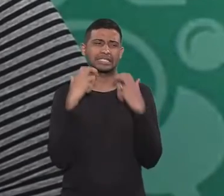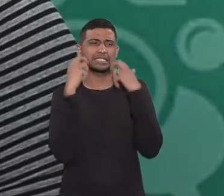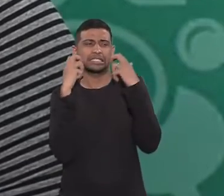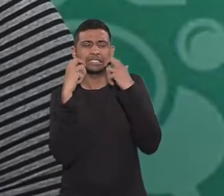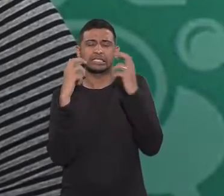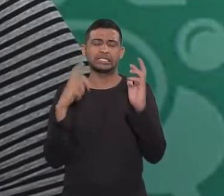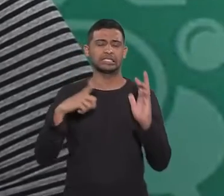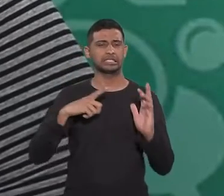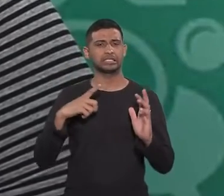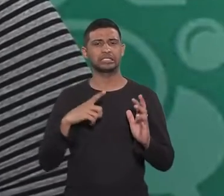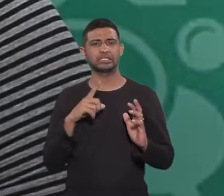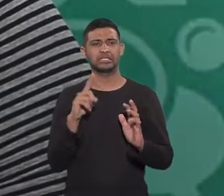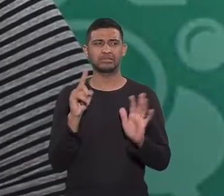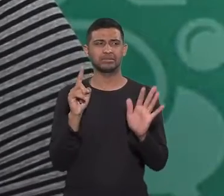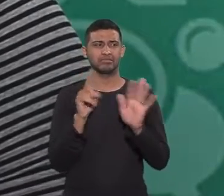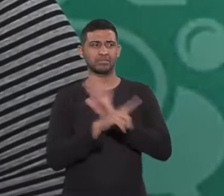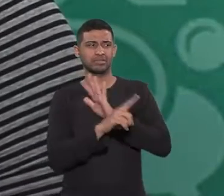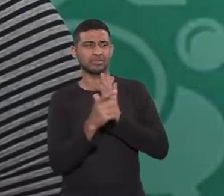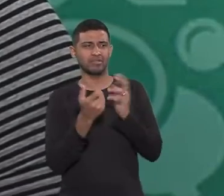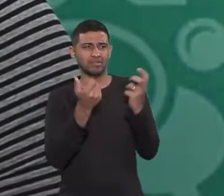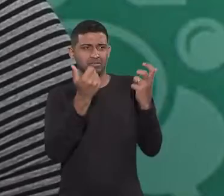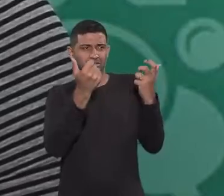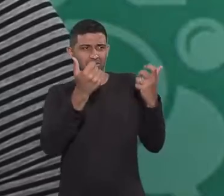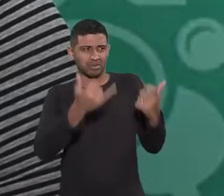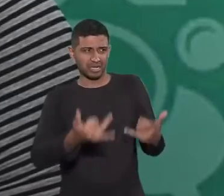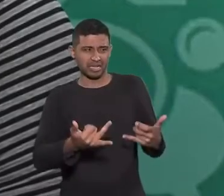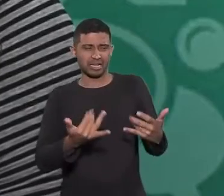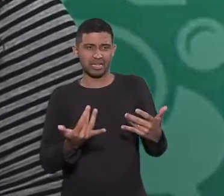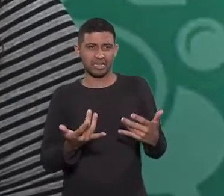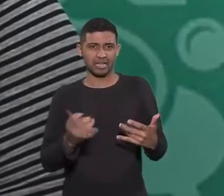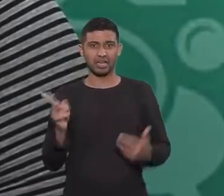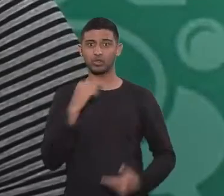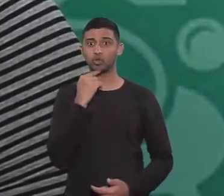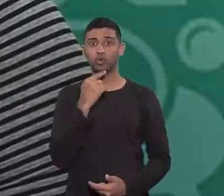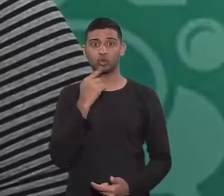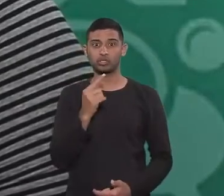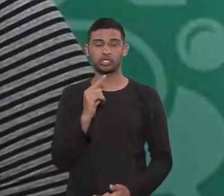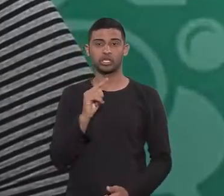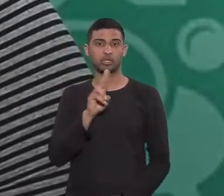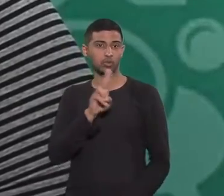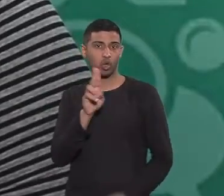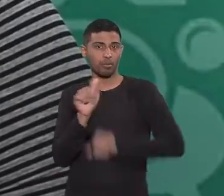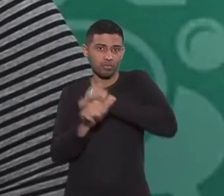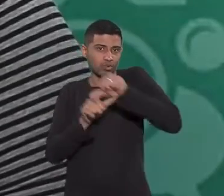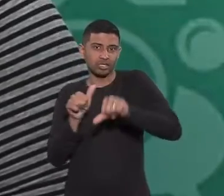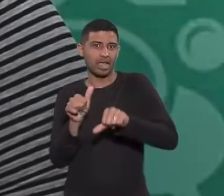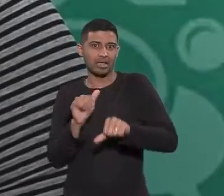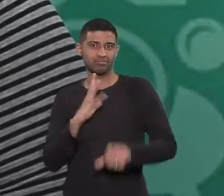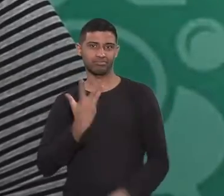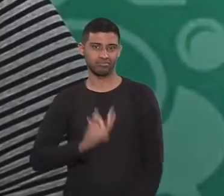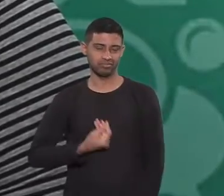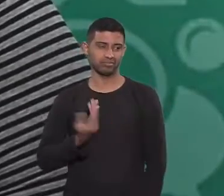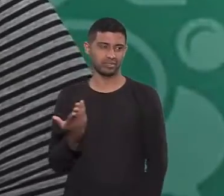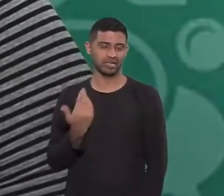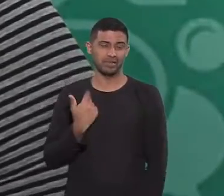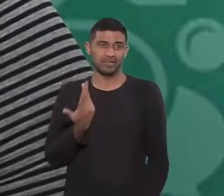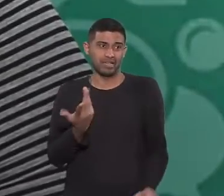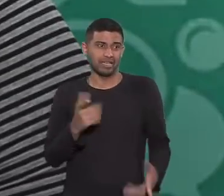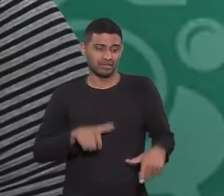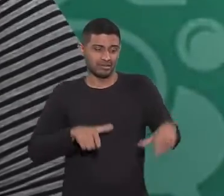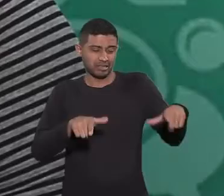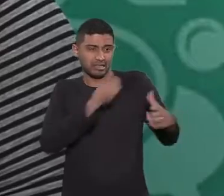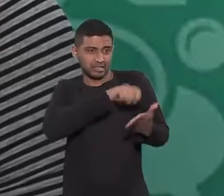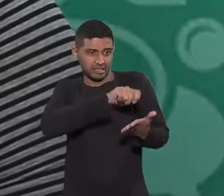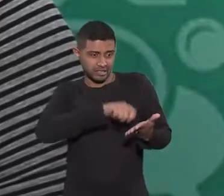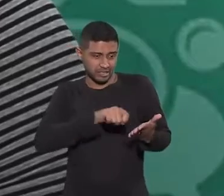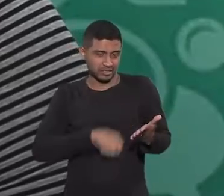inclusive ele chegou muito sem graça, porque perguntando se precisava dizer, ele não tinha conseguido ainda fazer o processo de troca para nome social, então toda